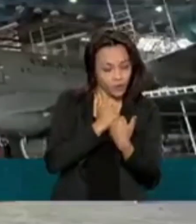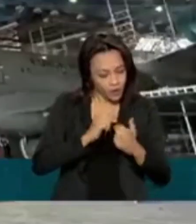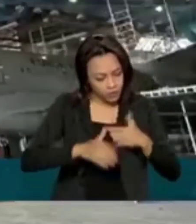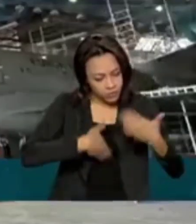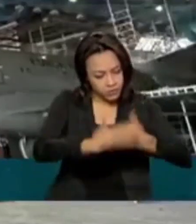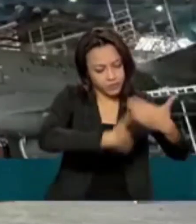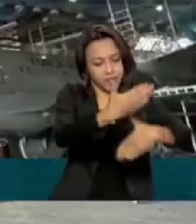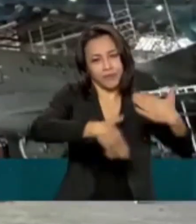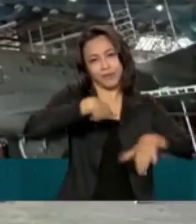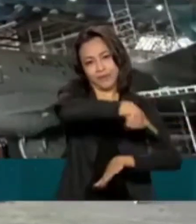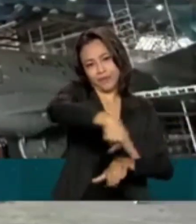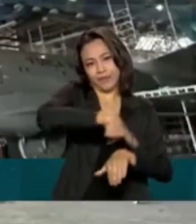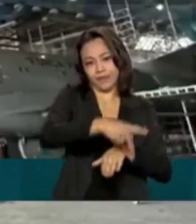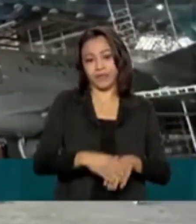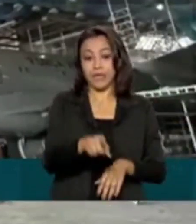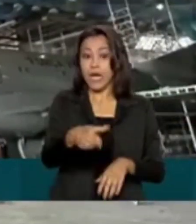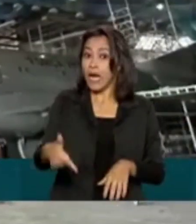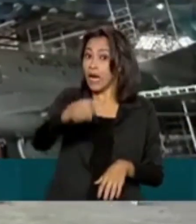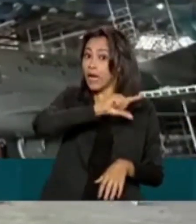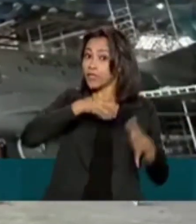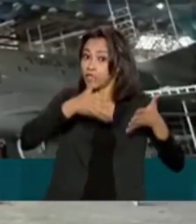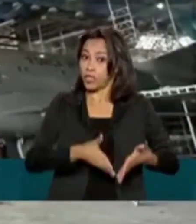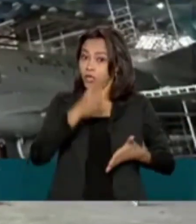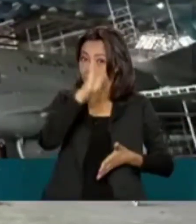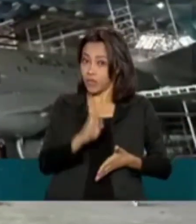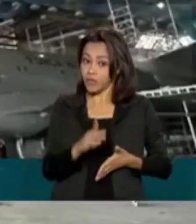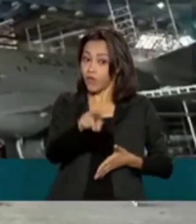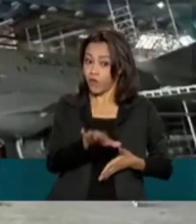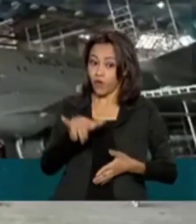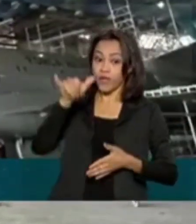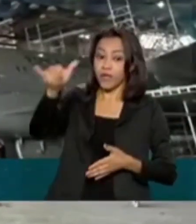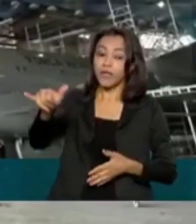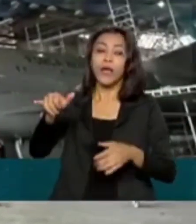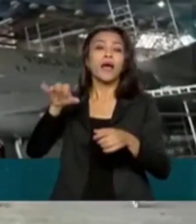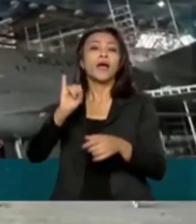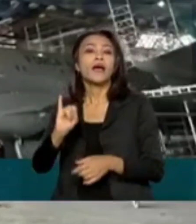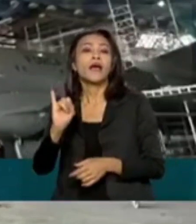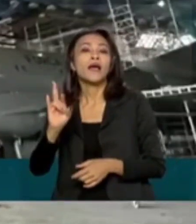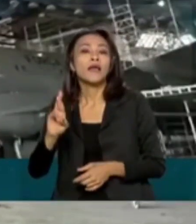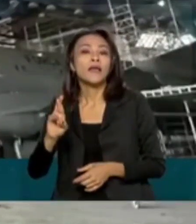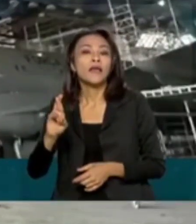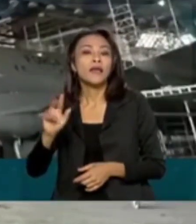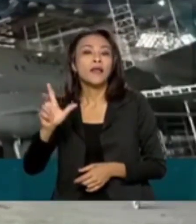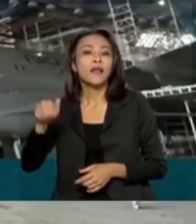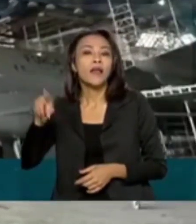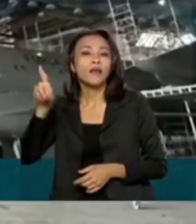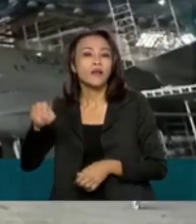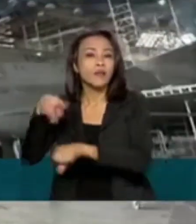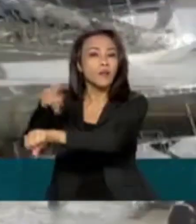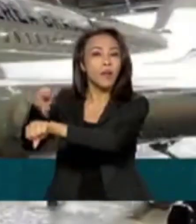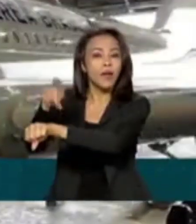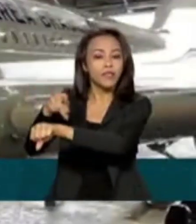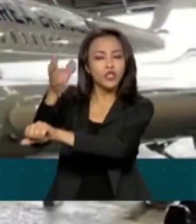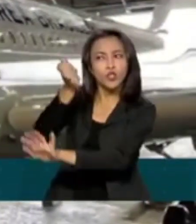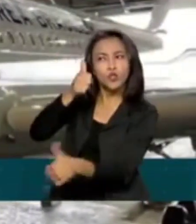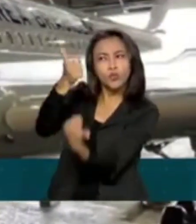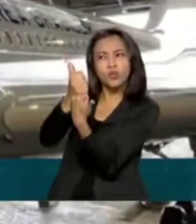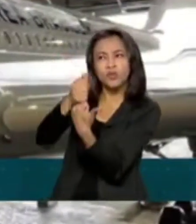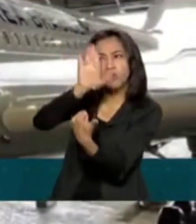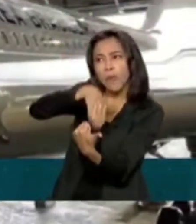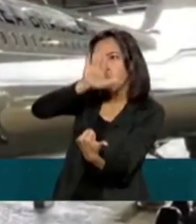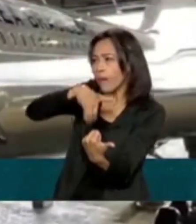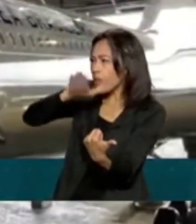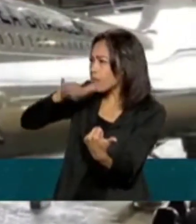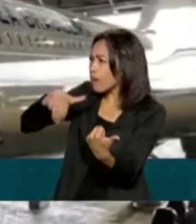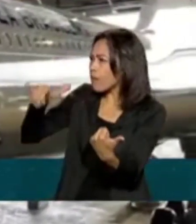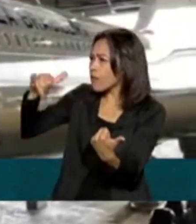nacional. Antes de chegar ao Brasil, o KC-30 esteve na Irlanda, onde passou por um processo de substituição da pintura para